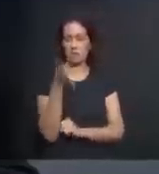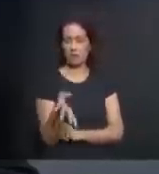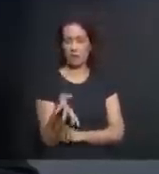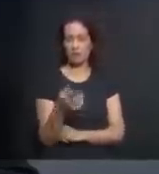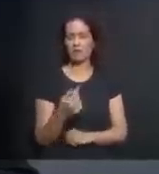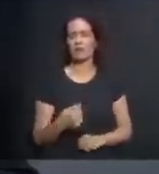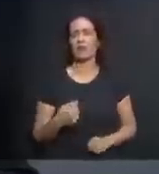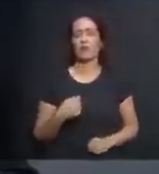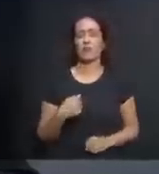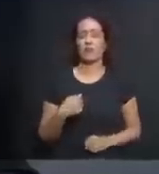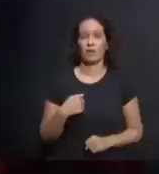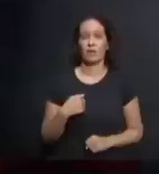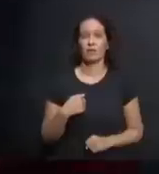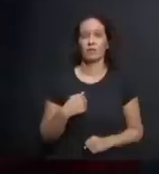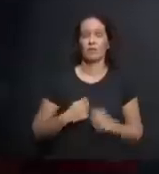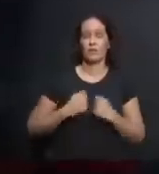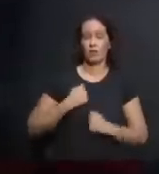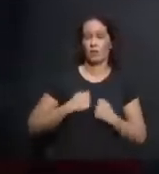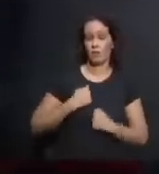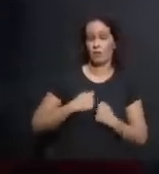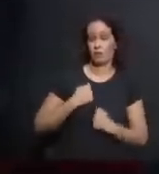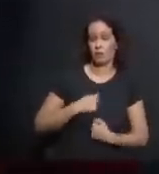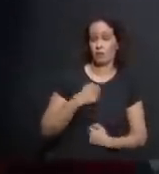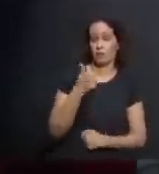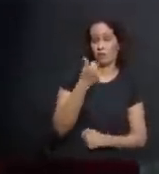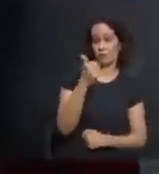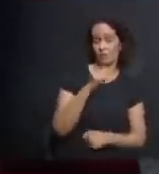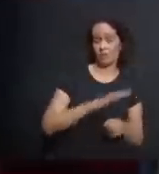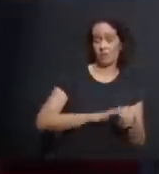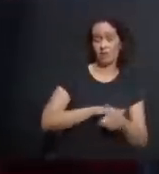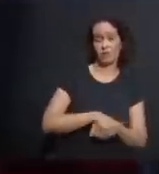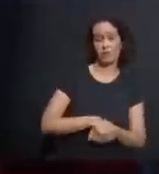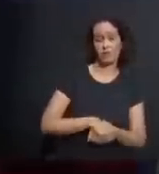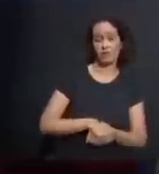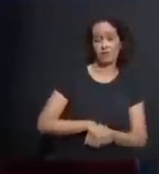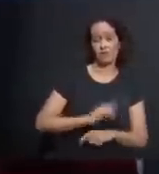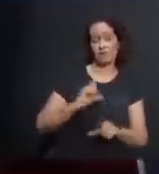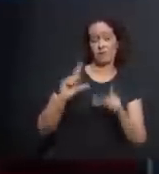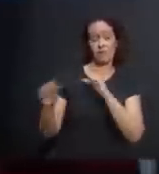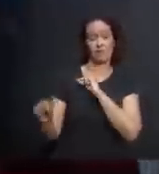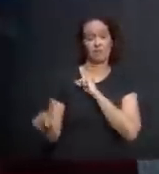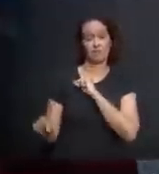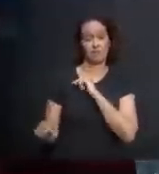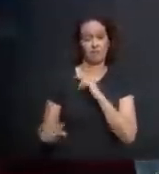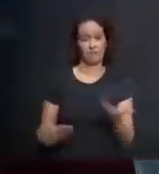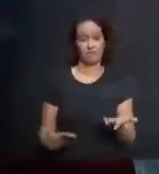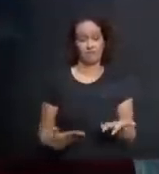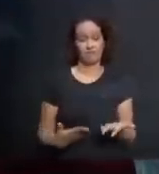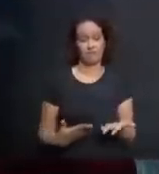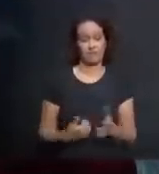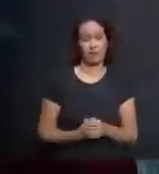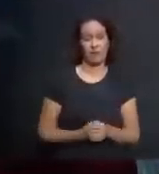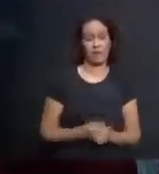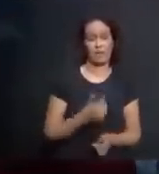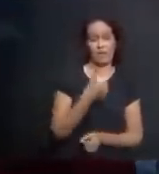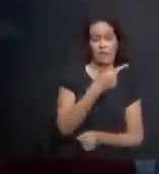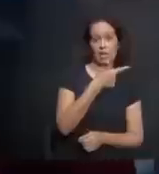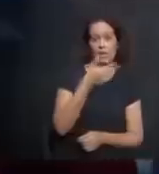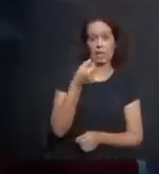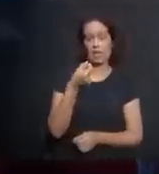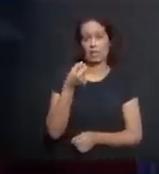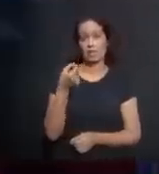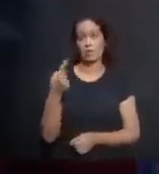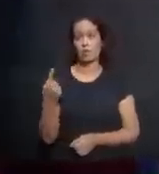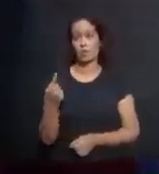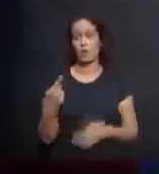Eu ia tomar banho 11 horas da noite para sair. Vou tomar banho. Aí dá 10 e 1 e a gente fica assim, ai Jesus, tem que